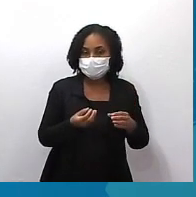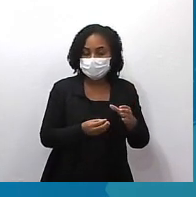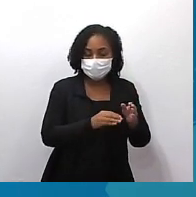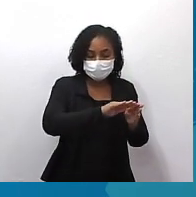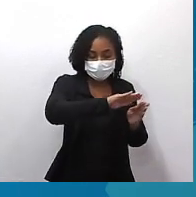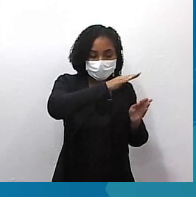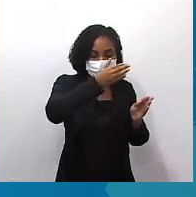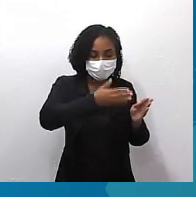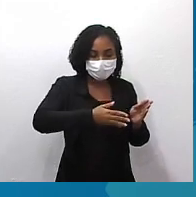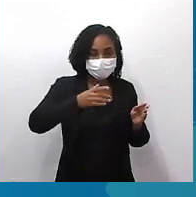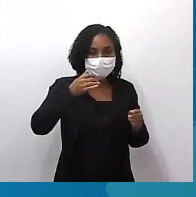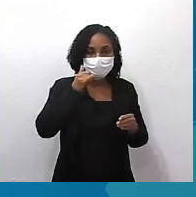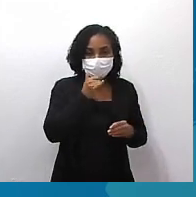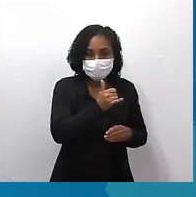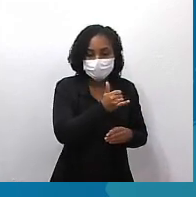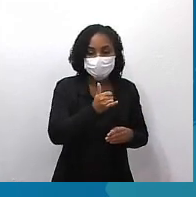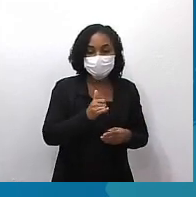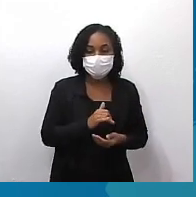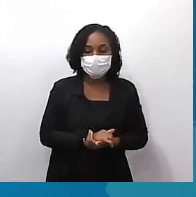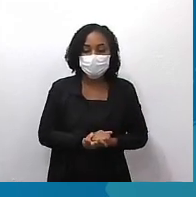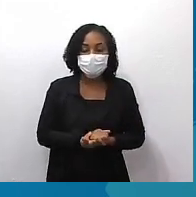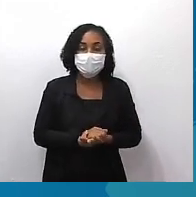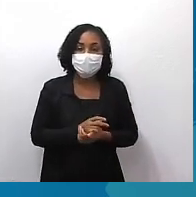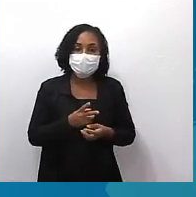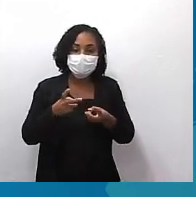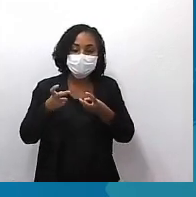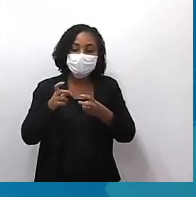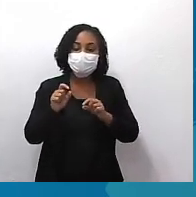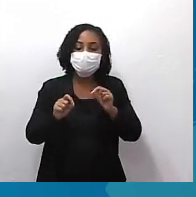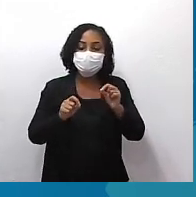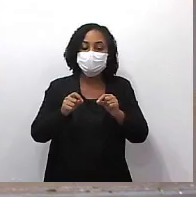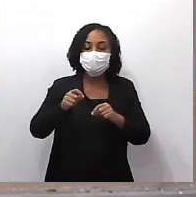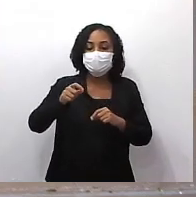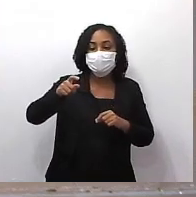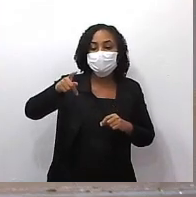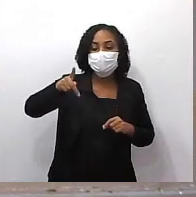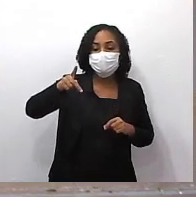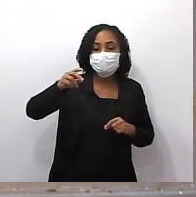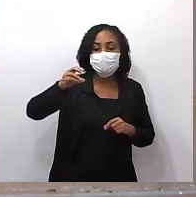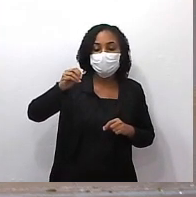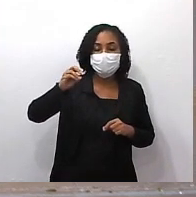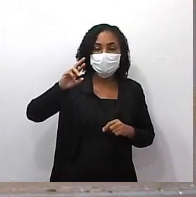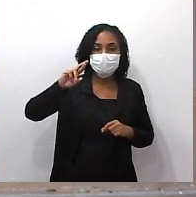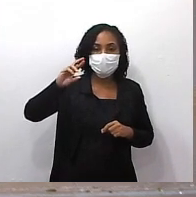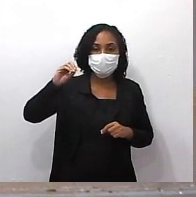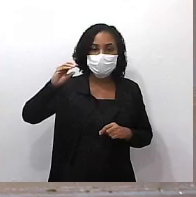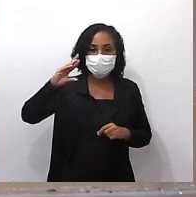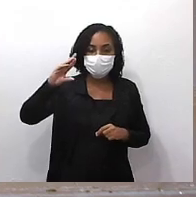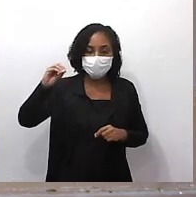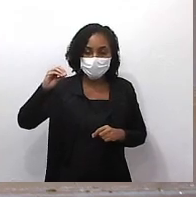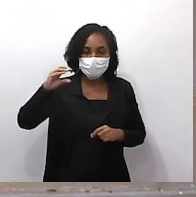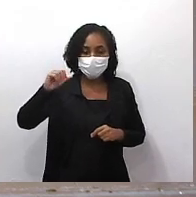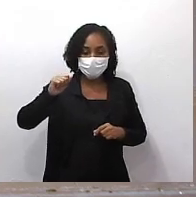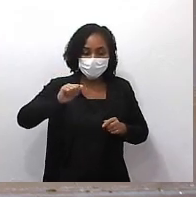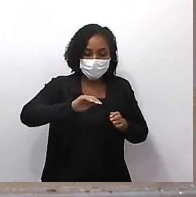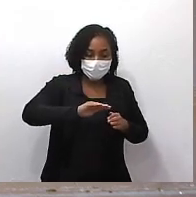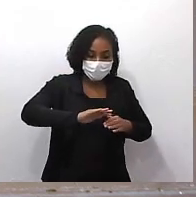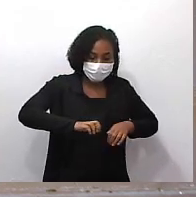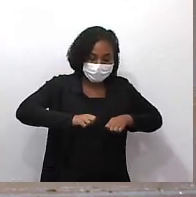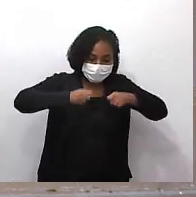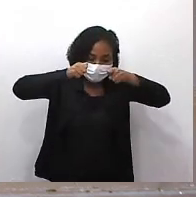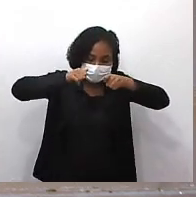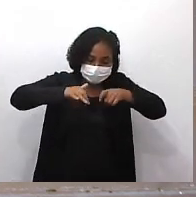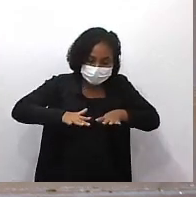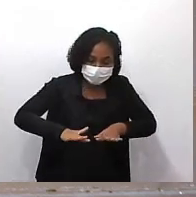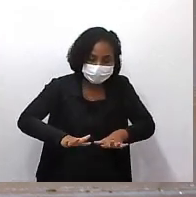Belo Monte. Outro destaque na bacia amazônica é a questão da pororoca, muito famosa, né? É uma onda que acontece dentro do